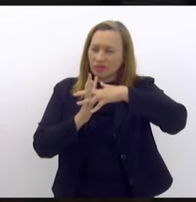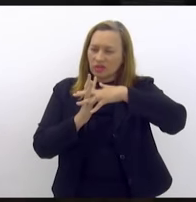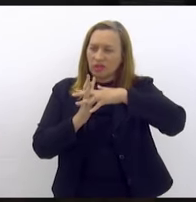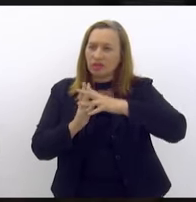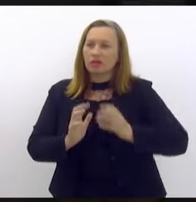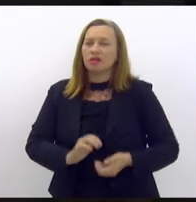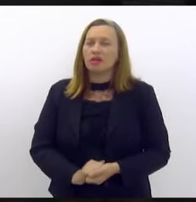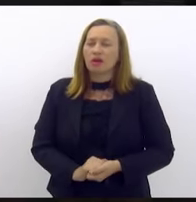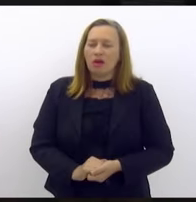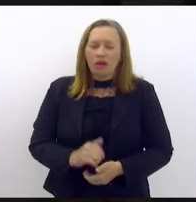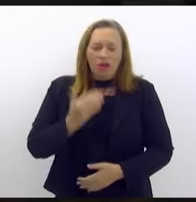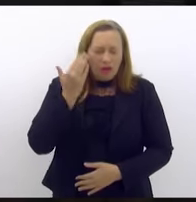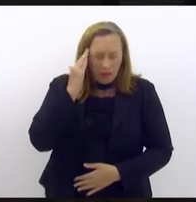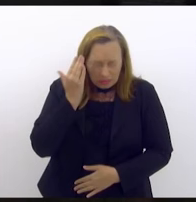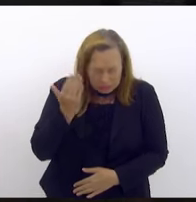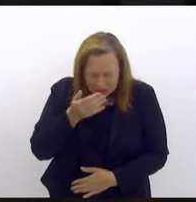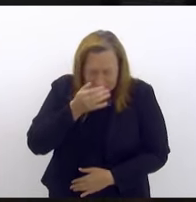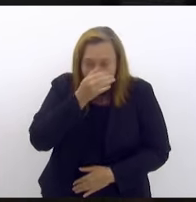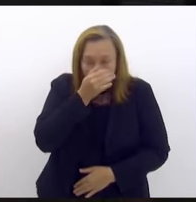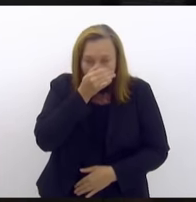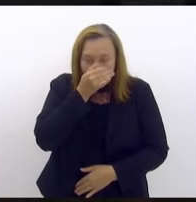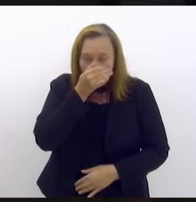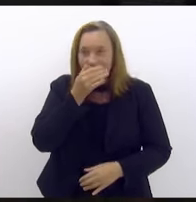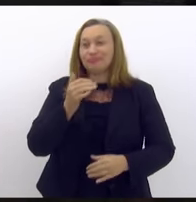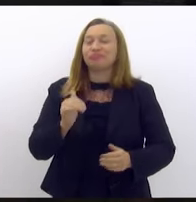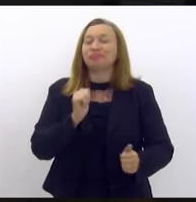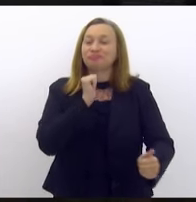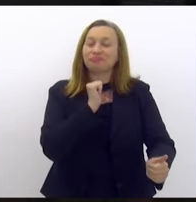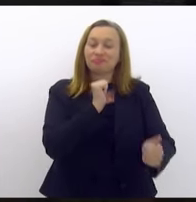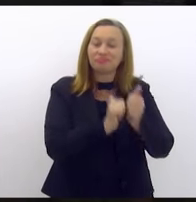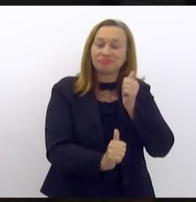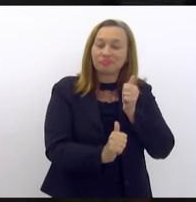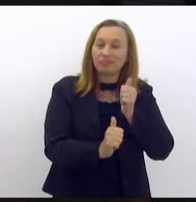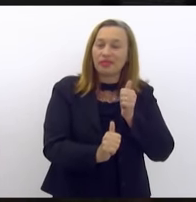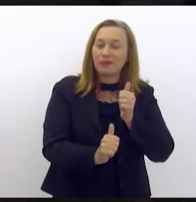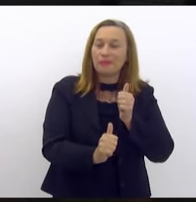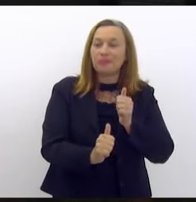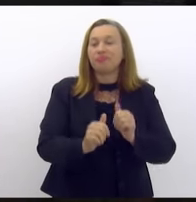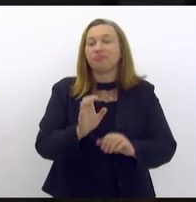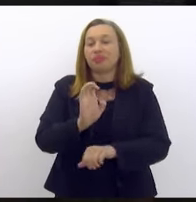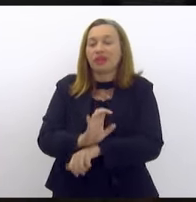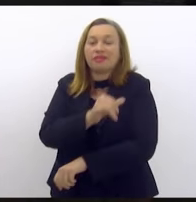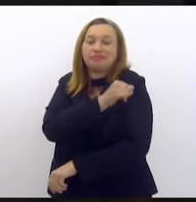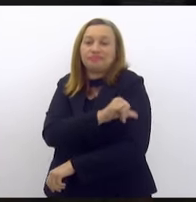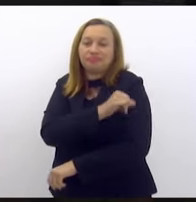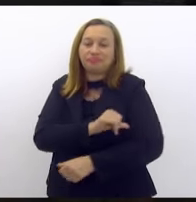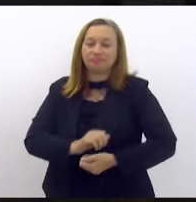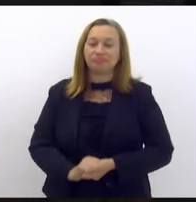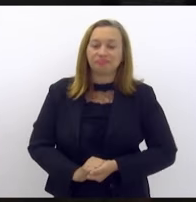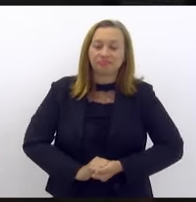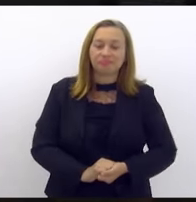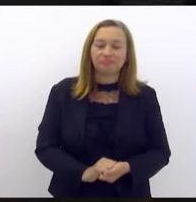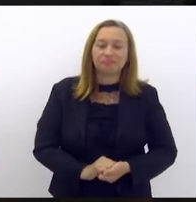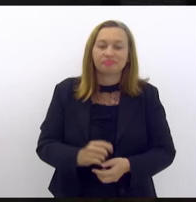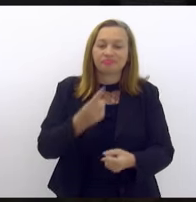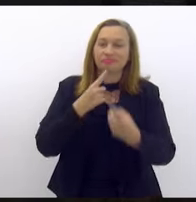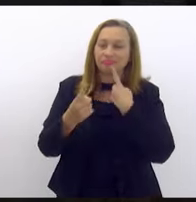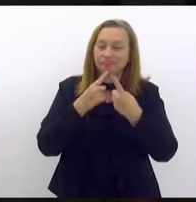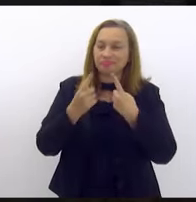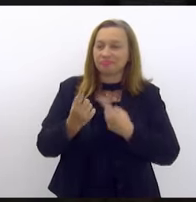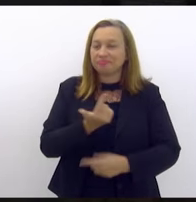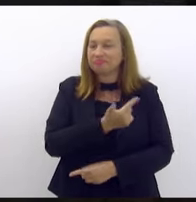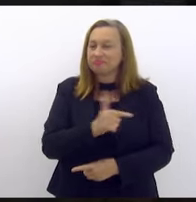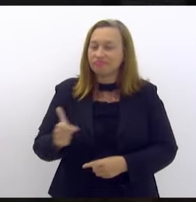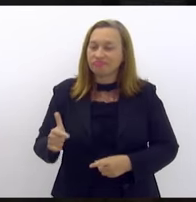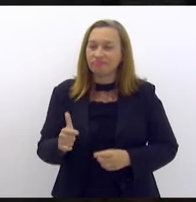de entretenimento, esportivos e de lazer, localizados no âmbito do Estado do Rio de Janeiro. Em discussão,